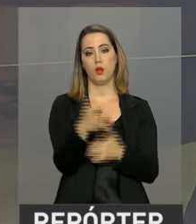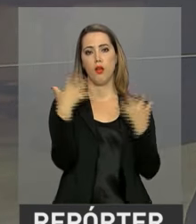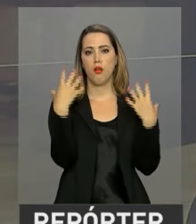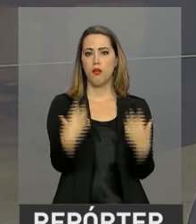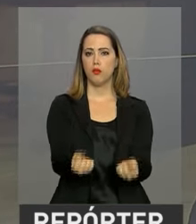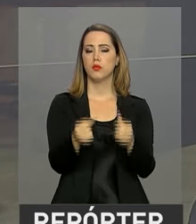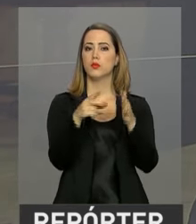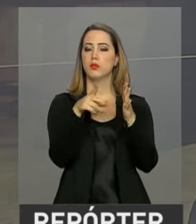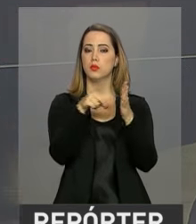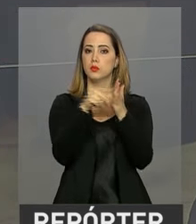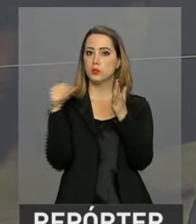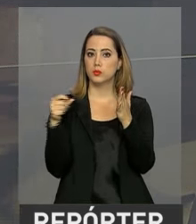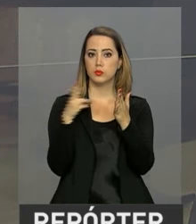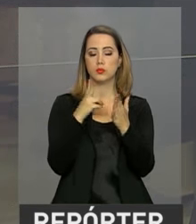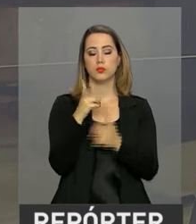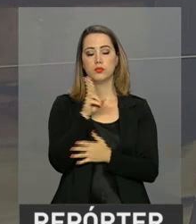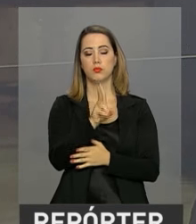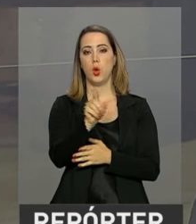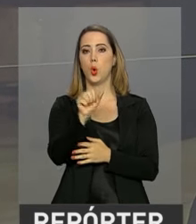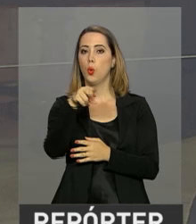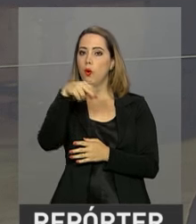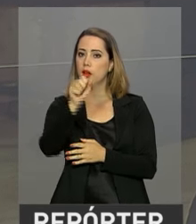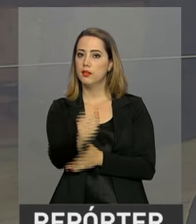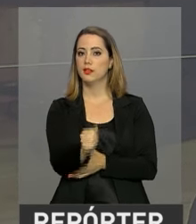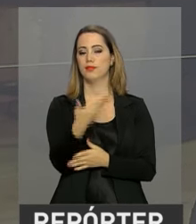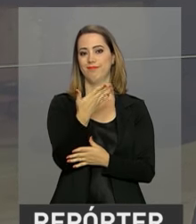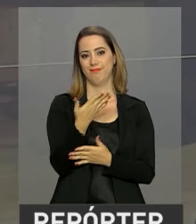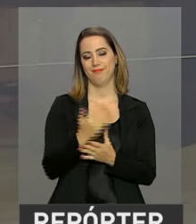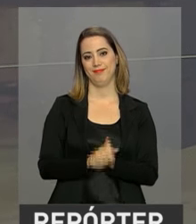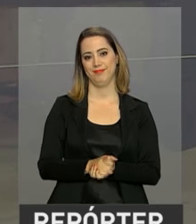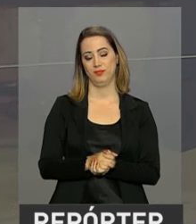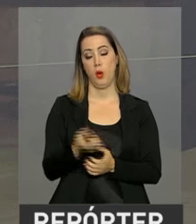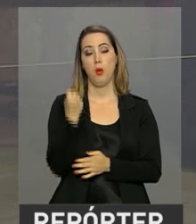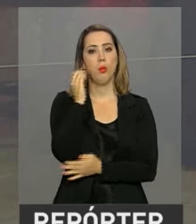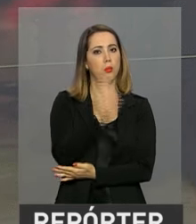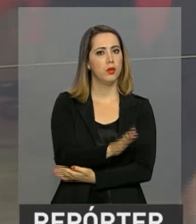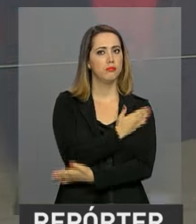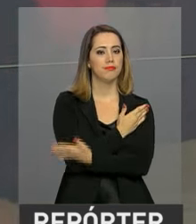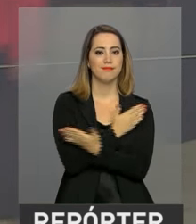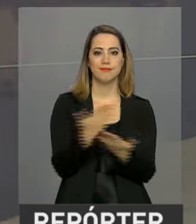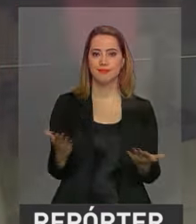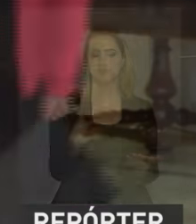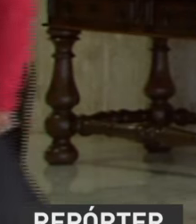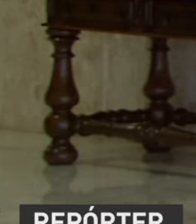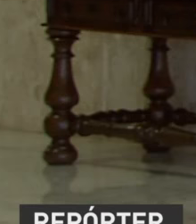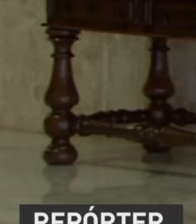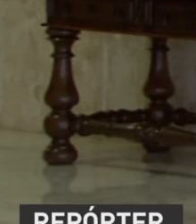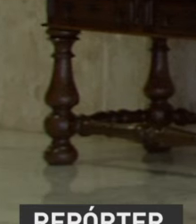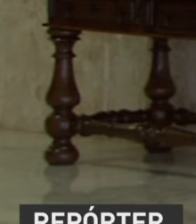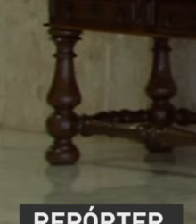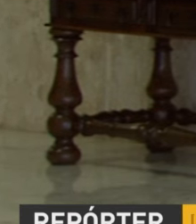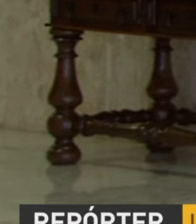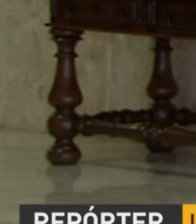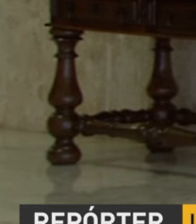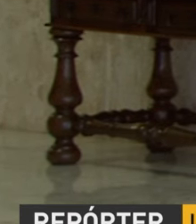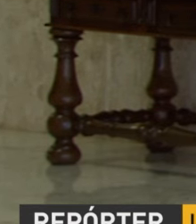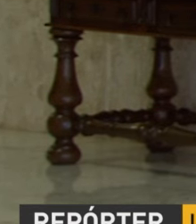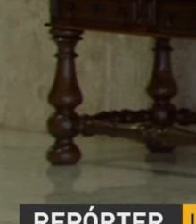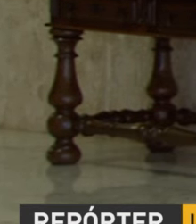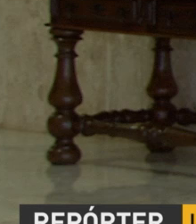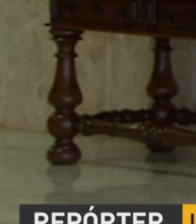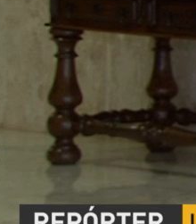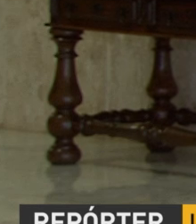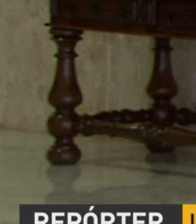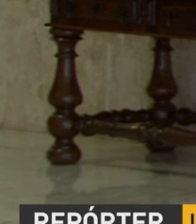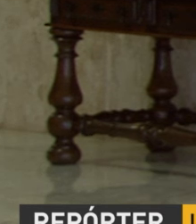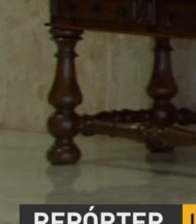Luana Carne, que está aqui comigo na tela. Boa tarde, Luana. Olá, José Luiz, boa tarde. Boa tarde a todos. Essa reunião, a princípio, estava marcada para acontecer